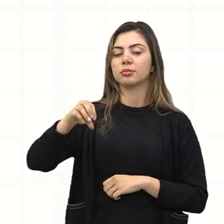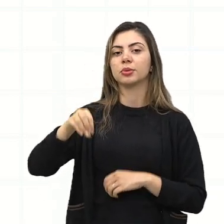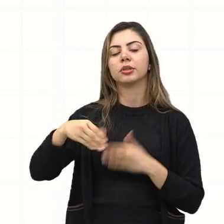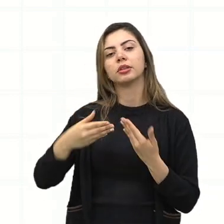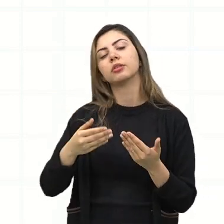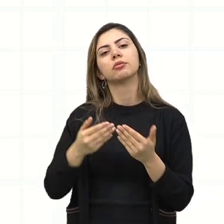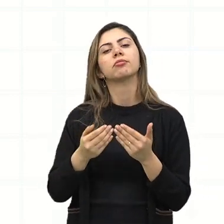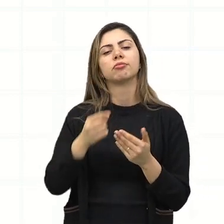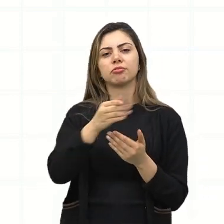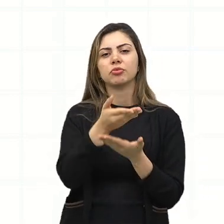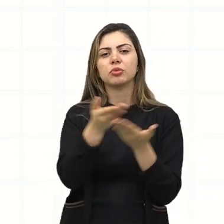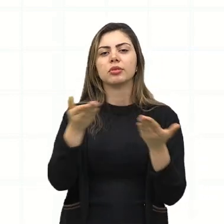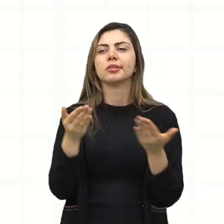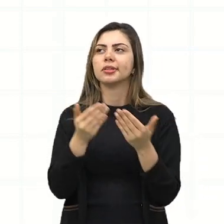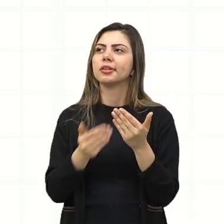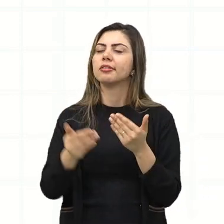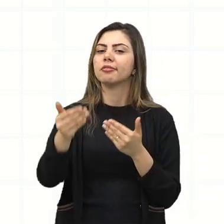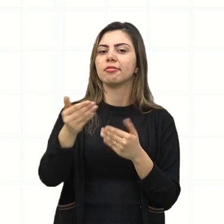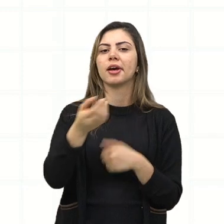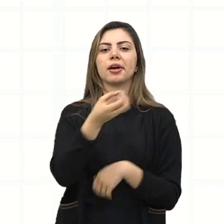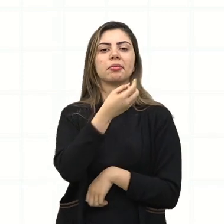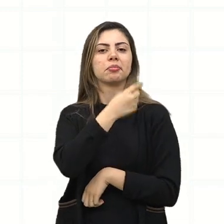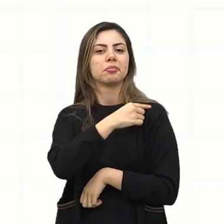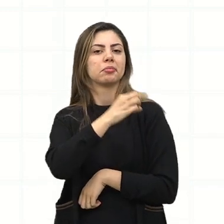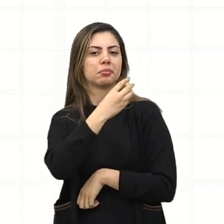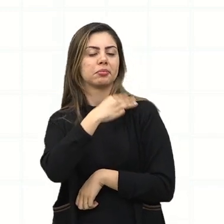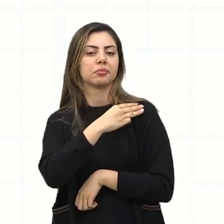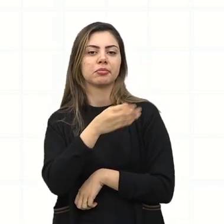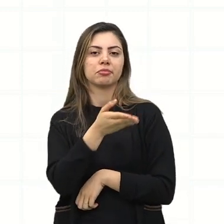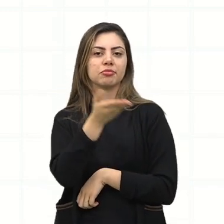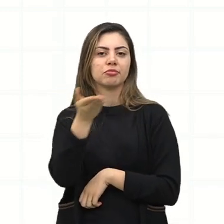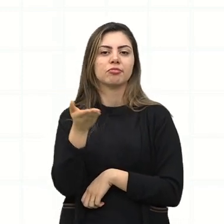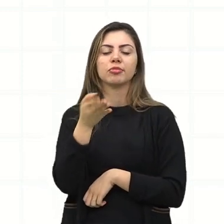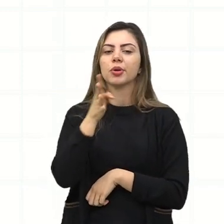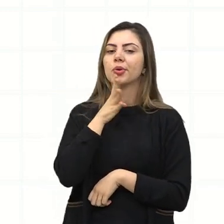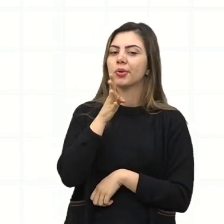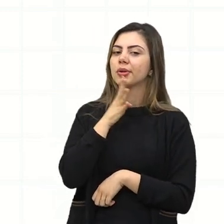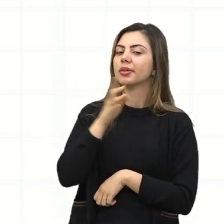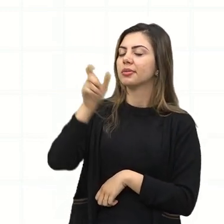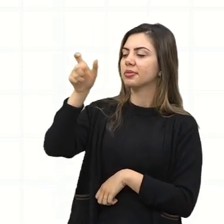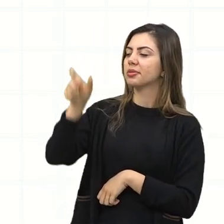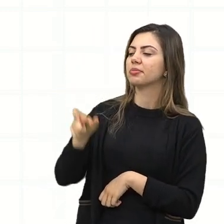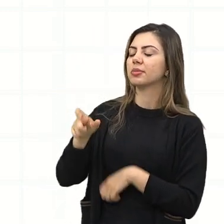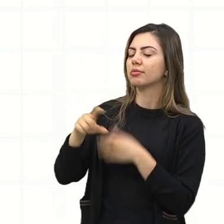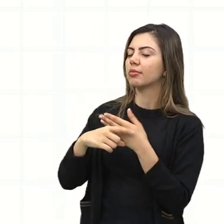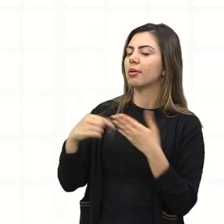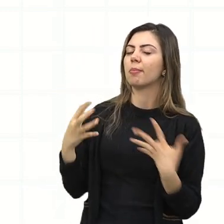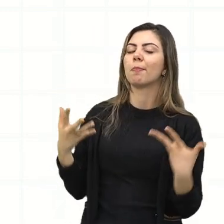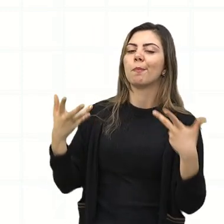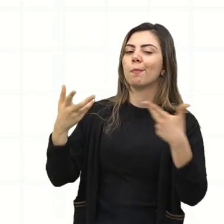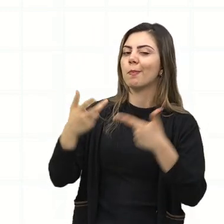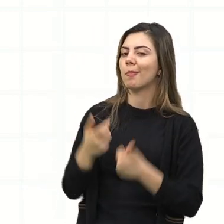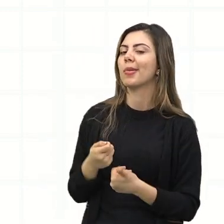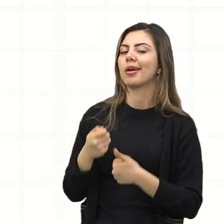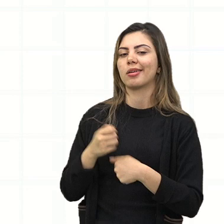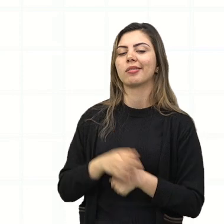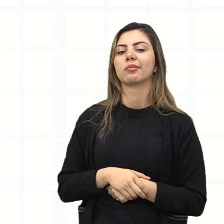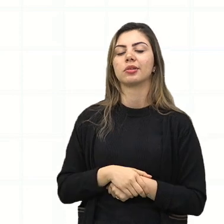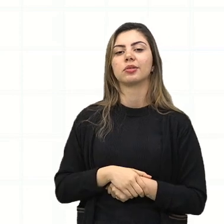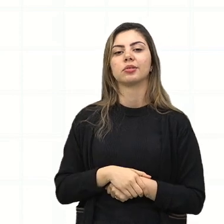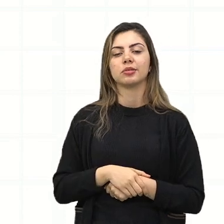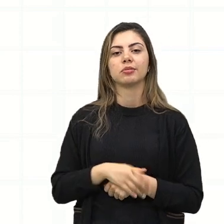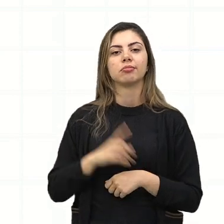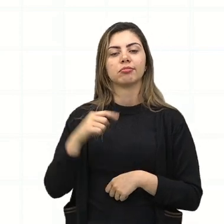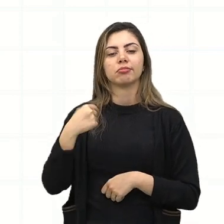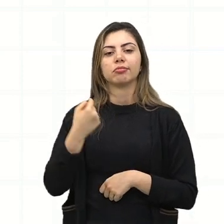lá no ensino médio, vocês vão conhecer esse autor maravilhoso que nós